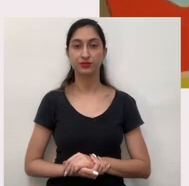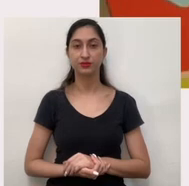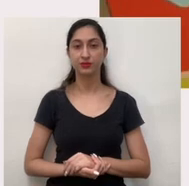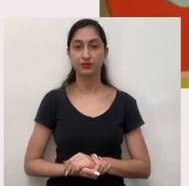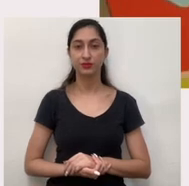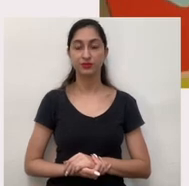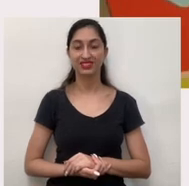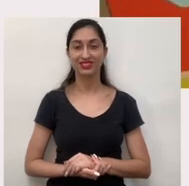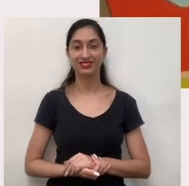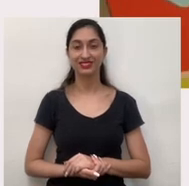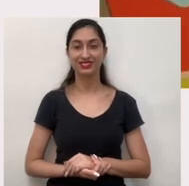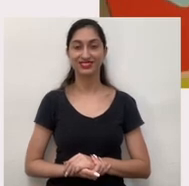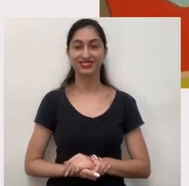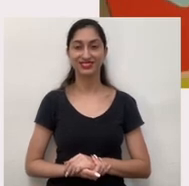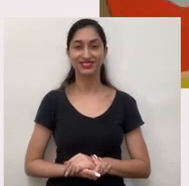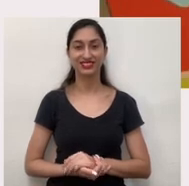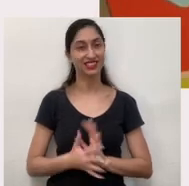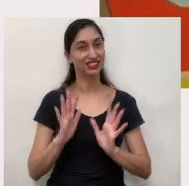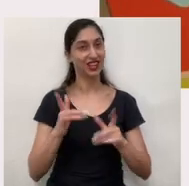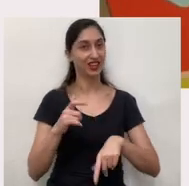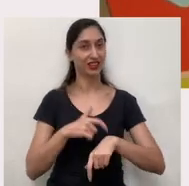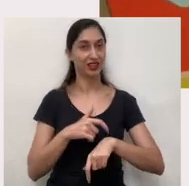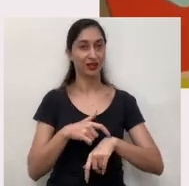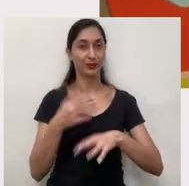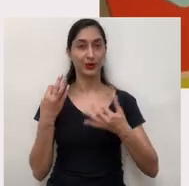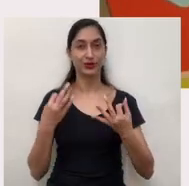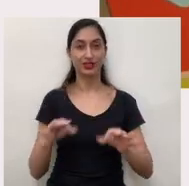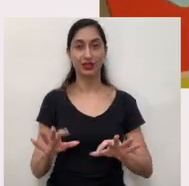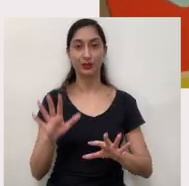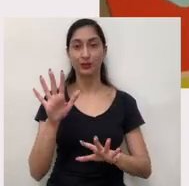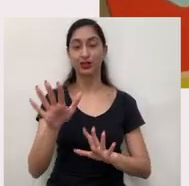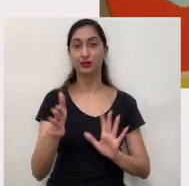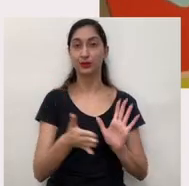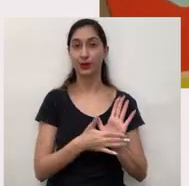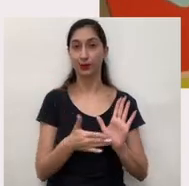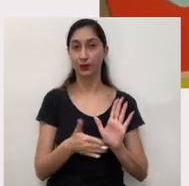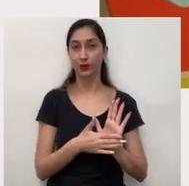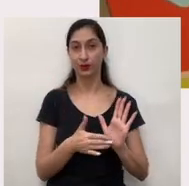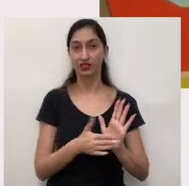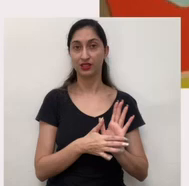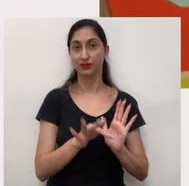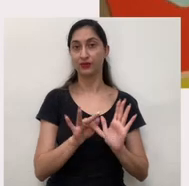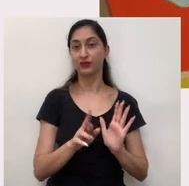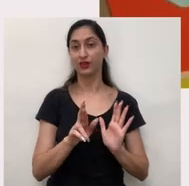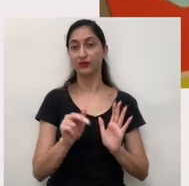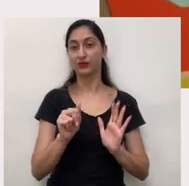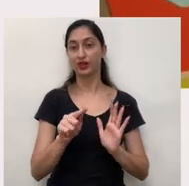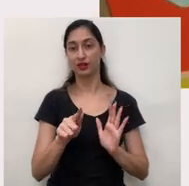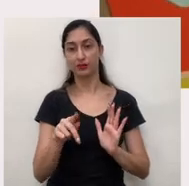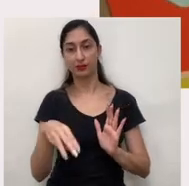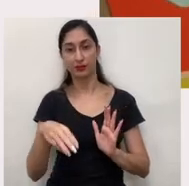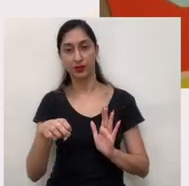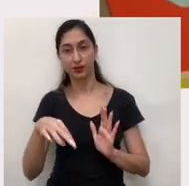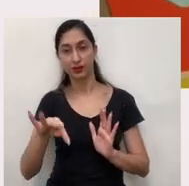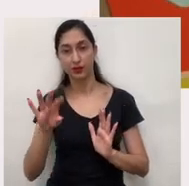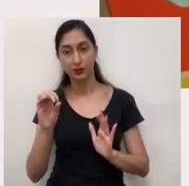Eu acho que já tenho o meu tempo, né? Mas, enfim, essa ideia do fragmento, da montagem,